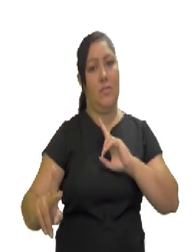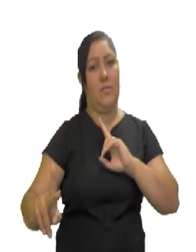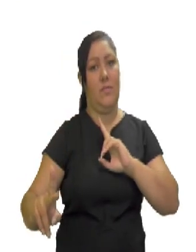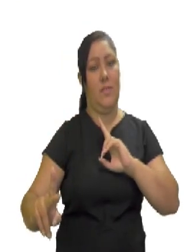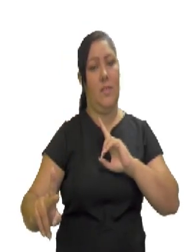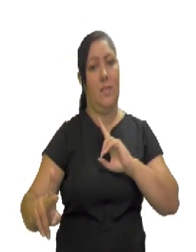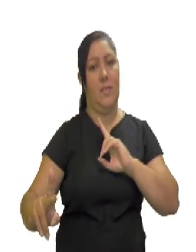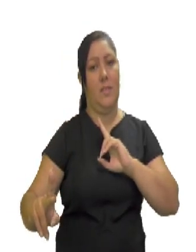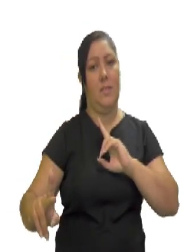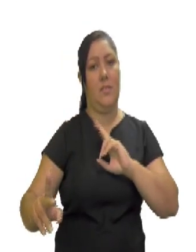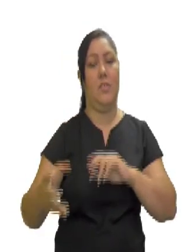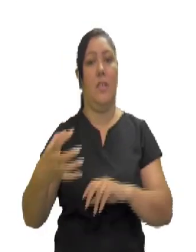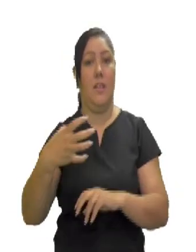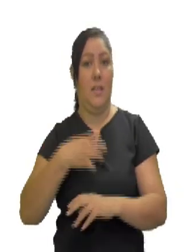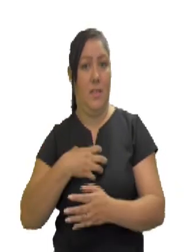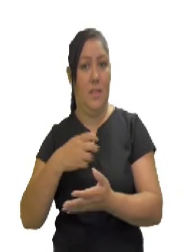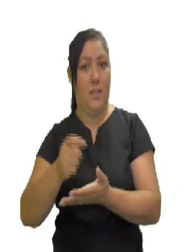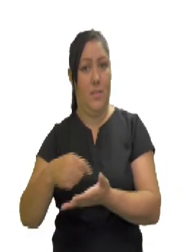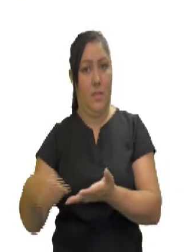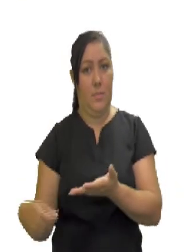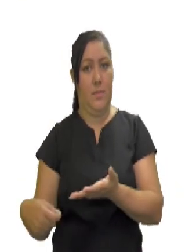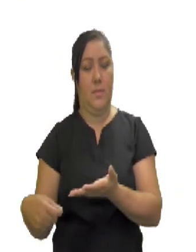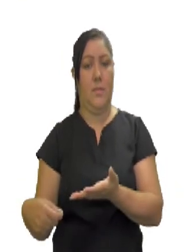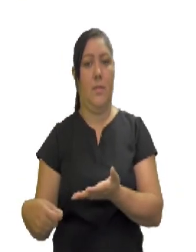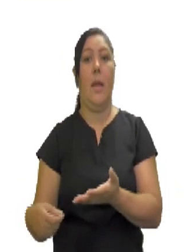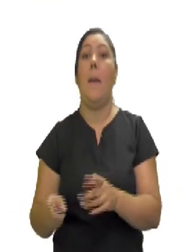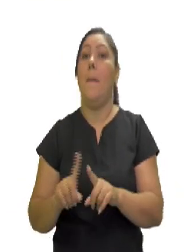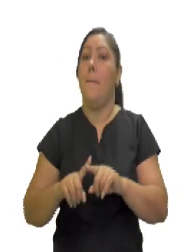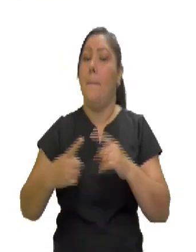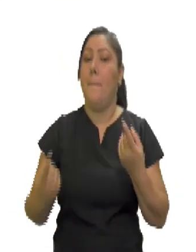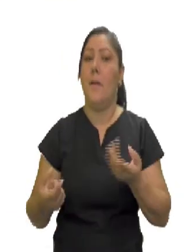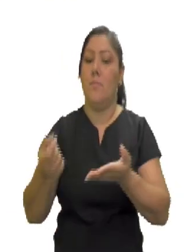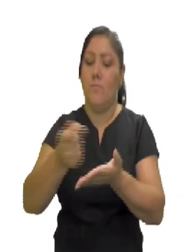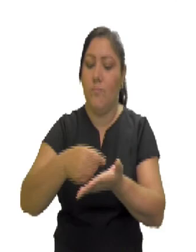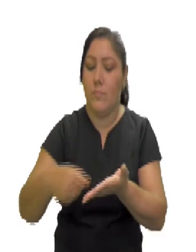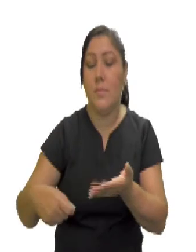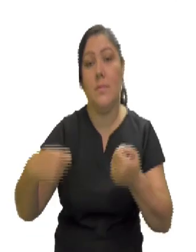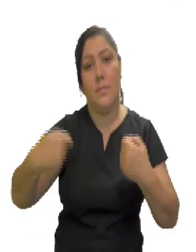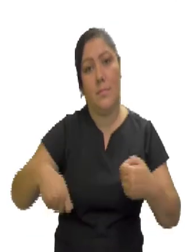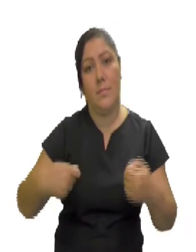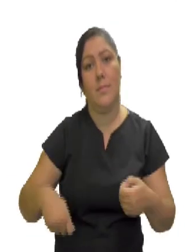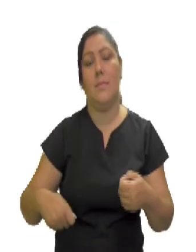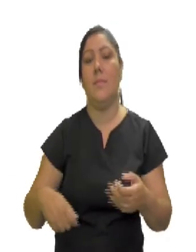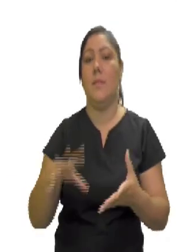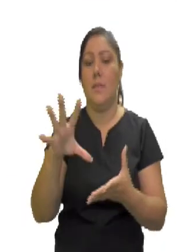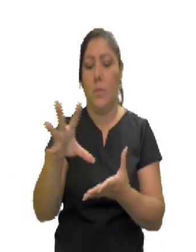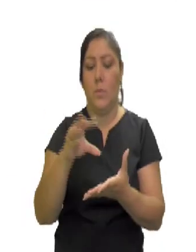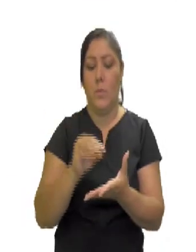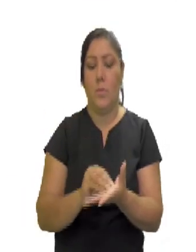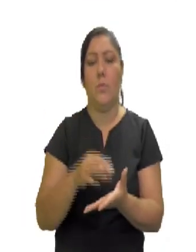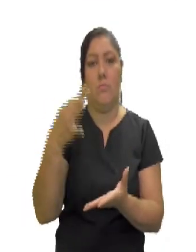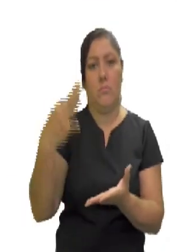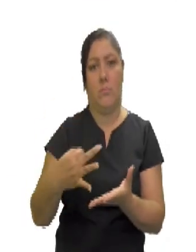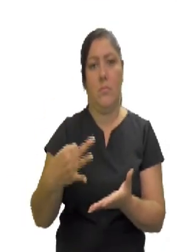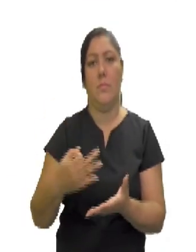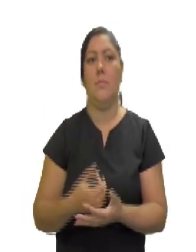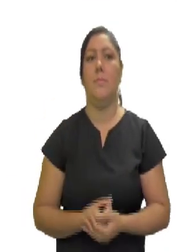forma como se escreve, mas quando nós formos escrever, nós temos que escrever